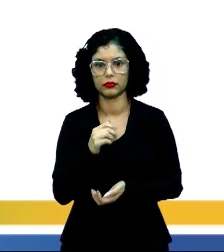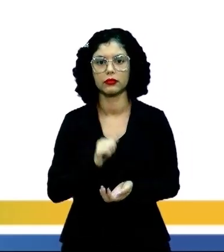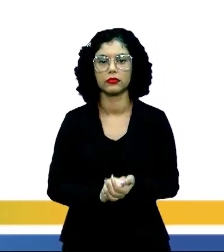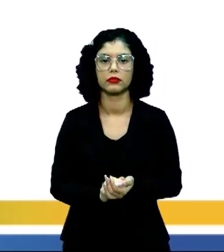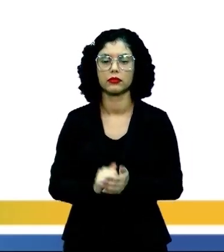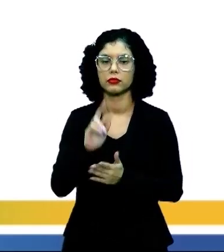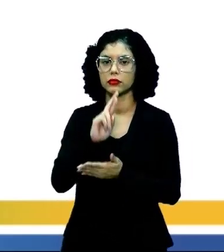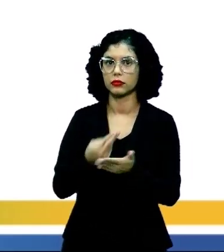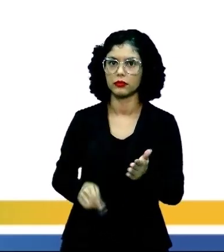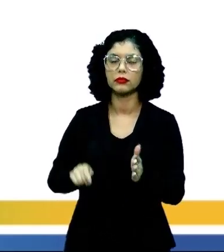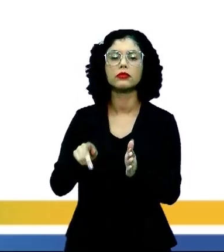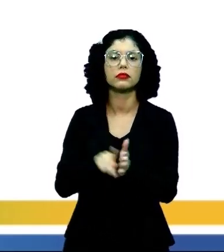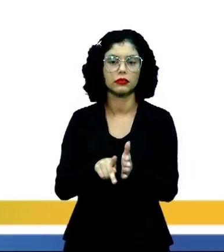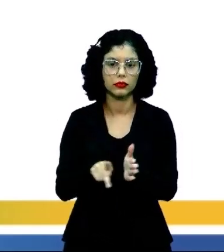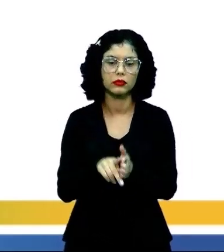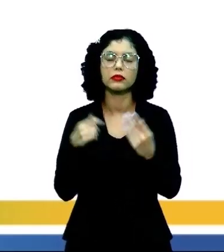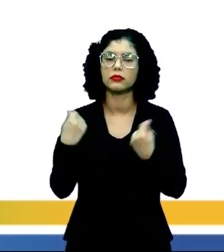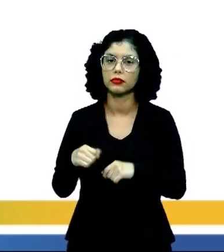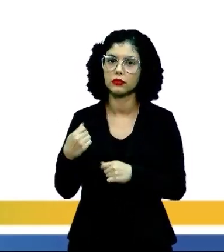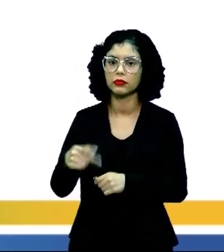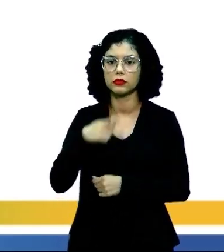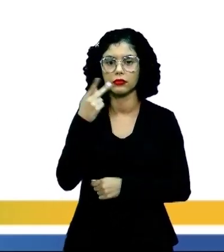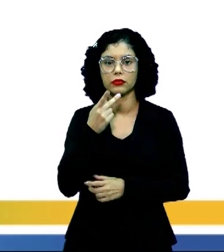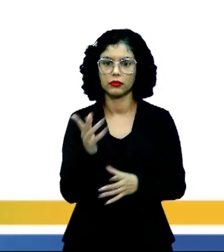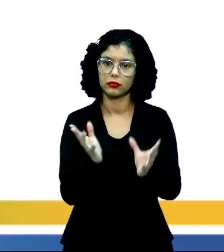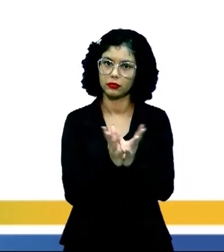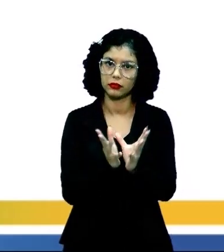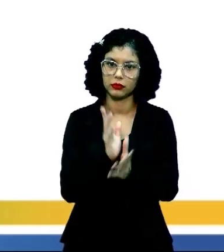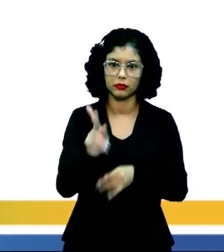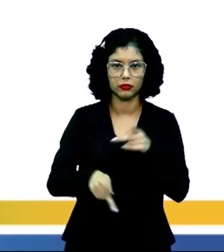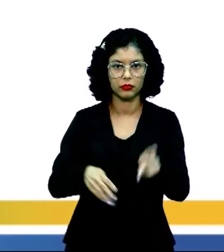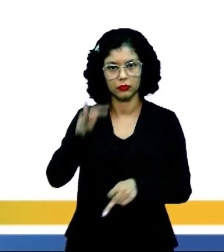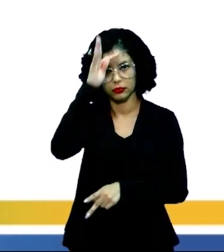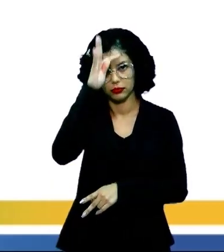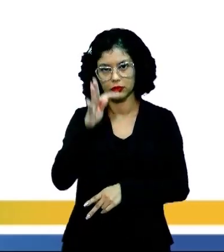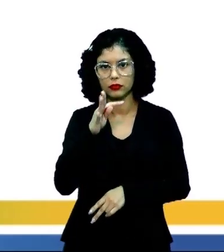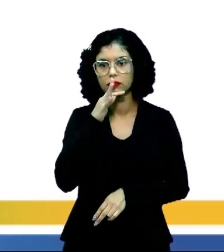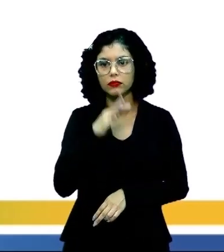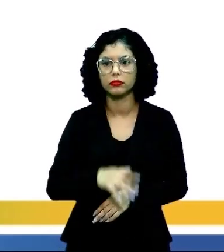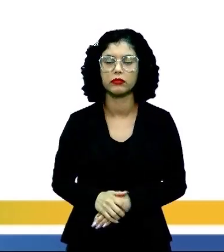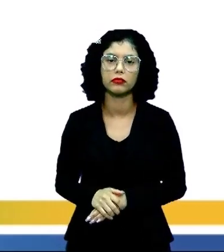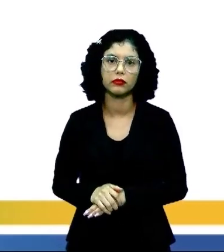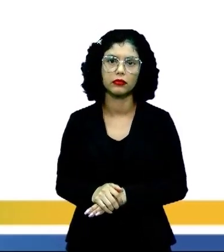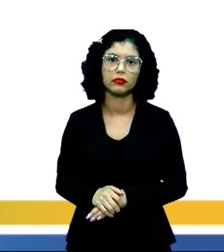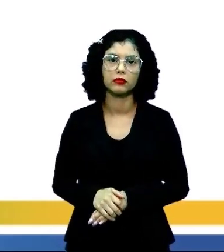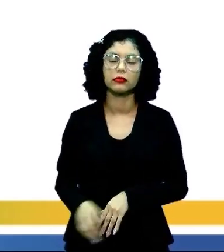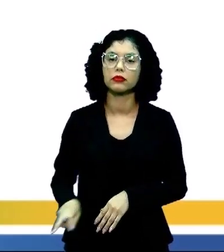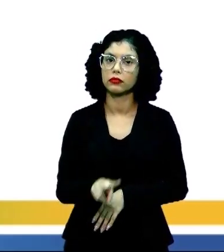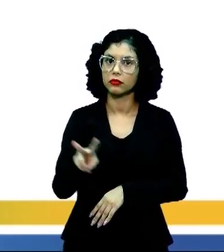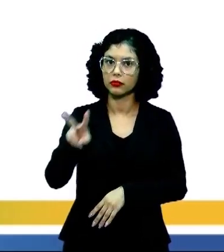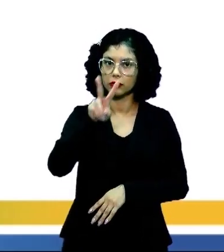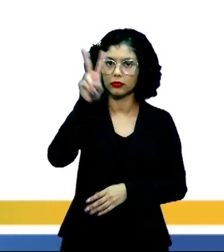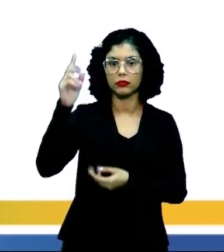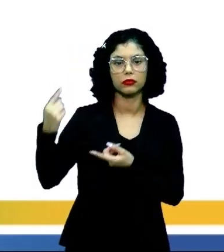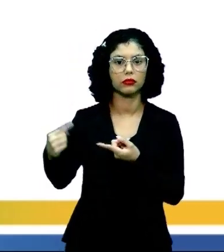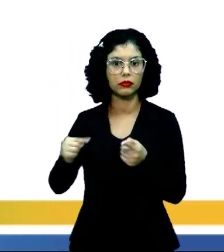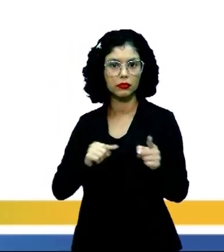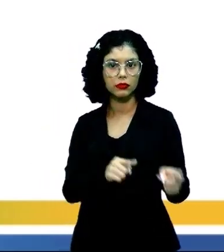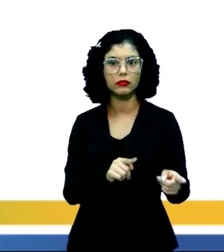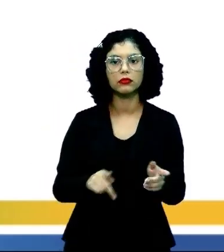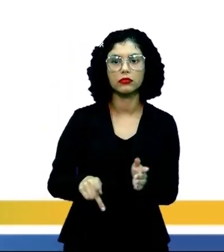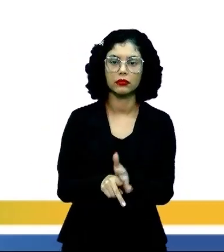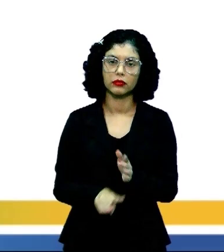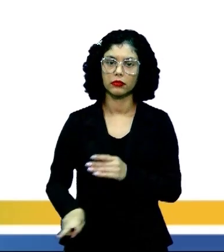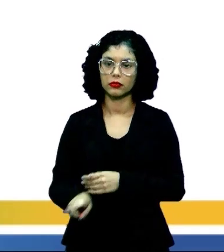nessa redação, você teria que falar de comunidades e povos tradicionais. A valorização, os desafios para